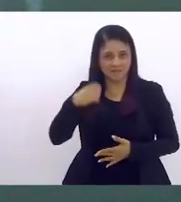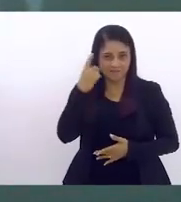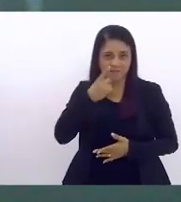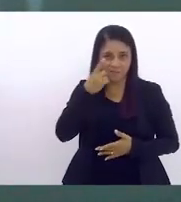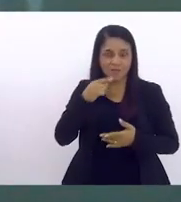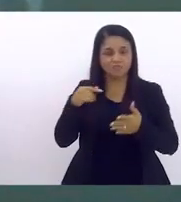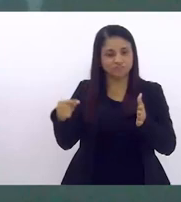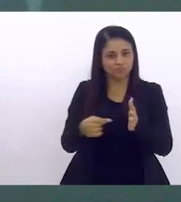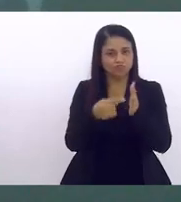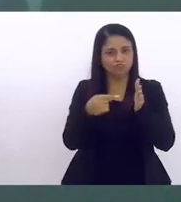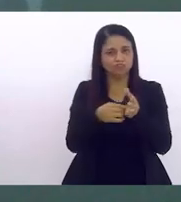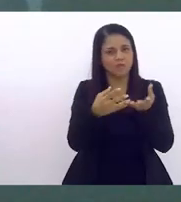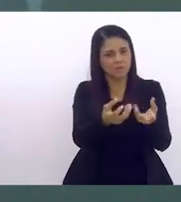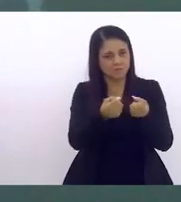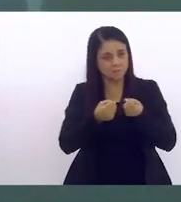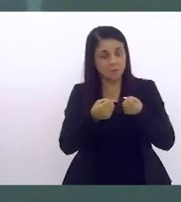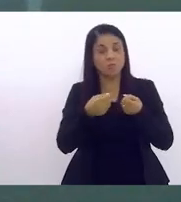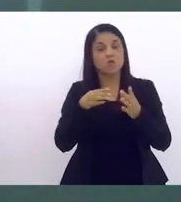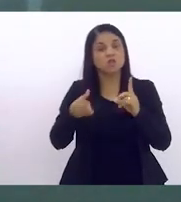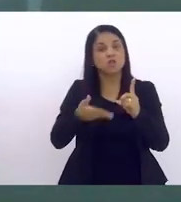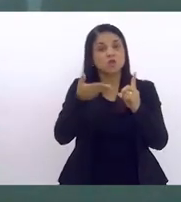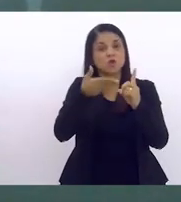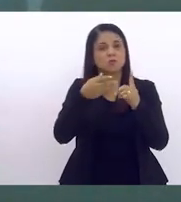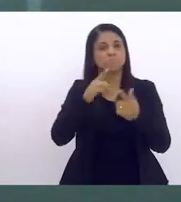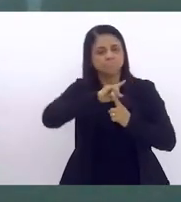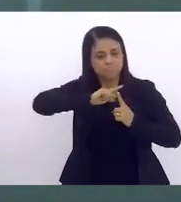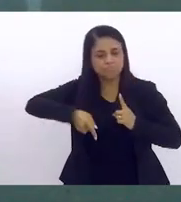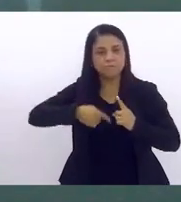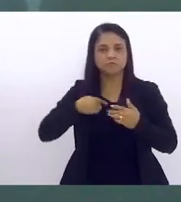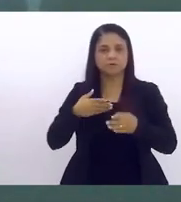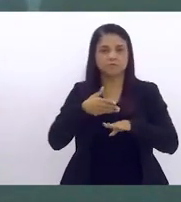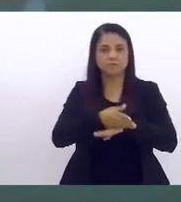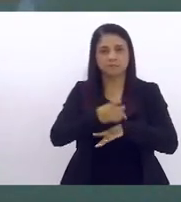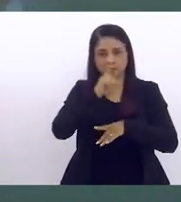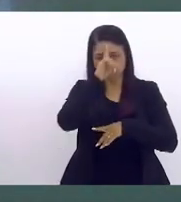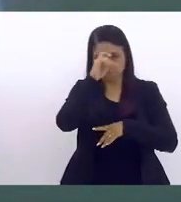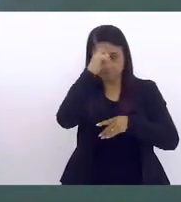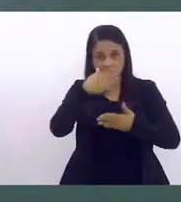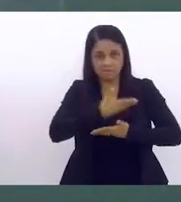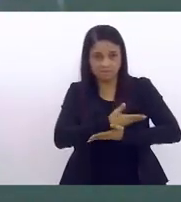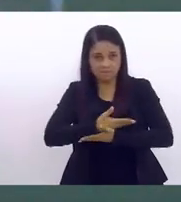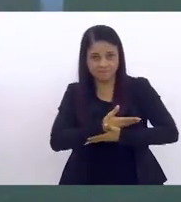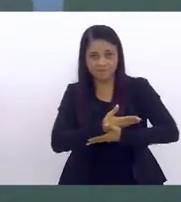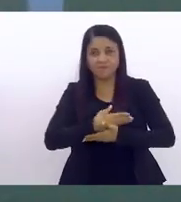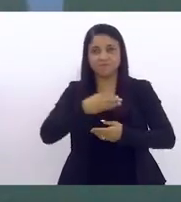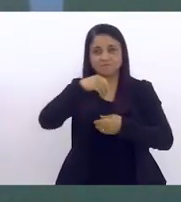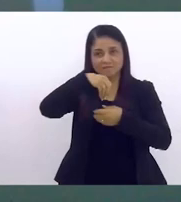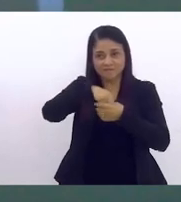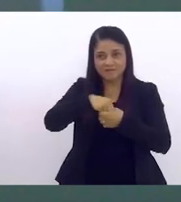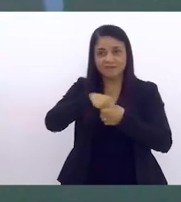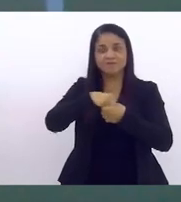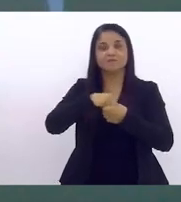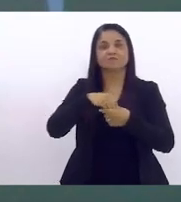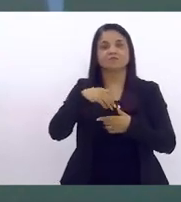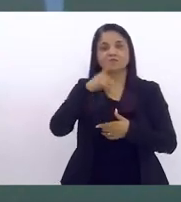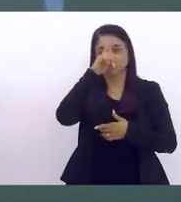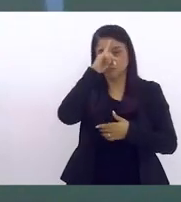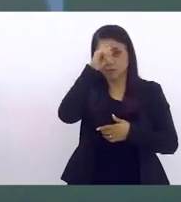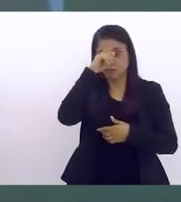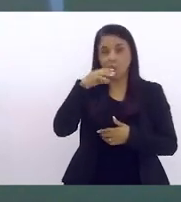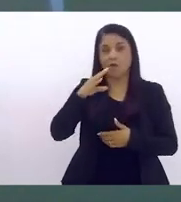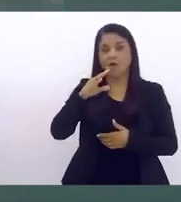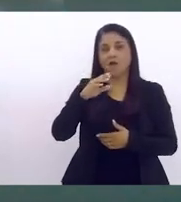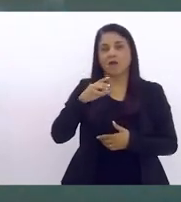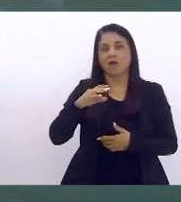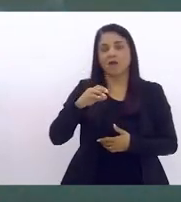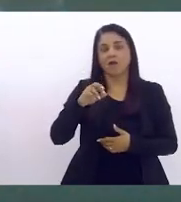foram impedidas de prestar assistência na maternidade Mariana Crioulo, que fica dentro do Hospital Ronaldo Gazola, em Acari, zona